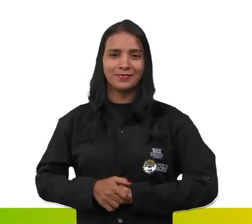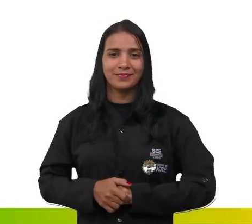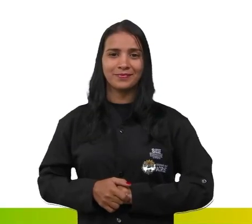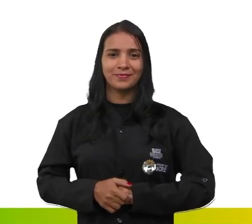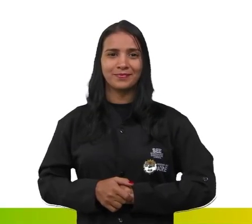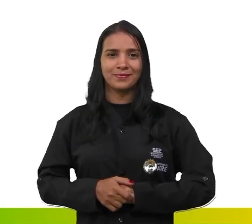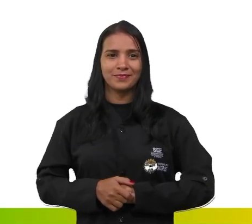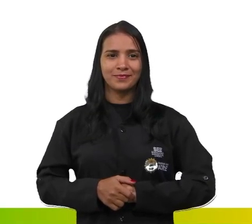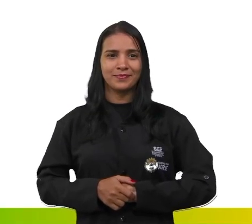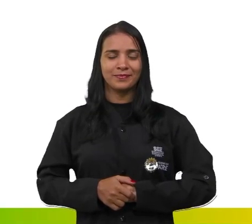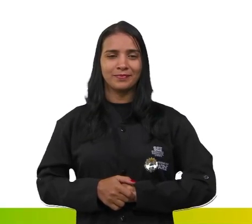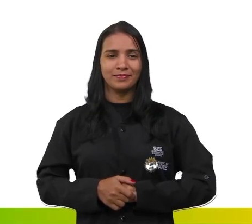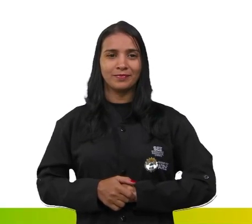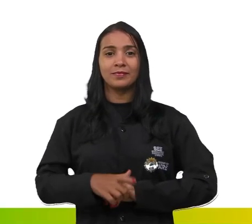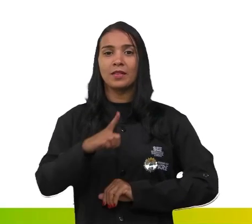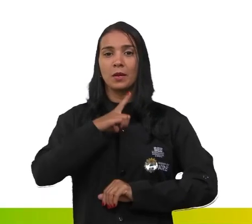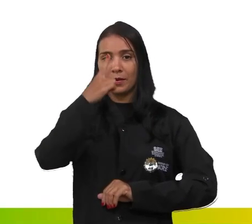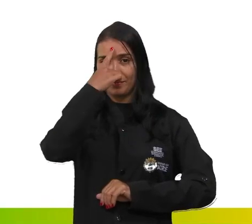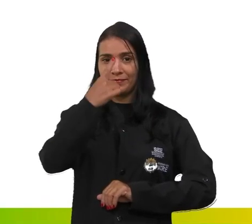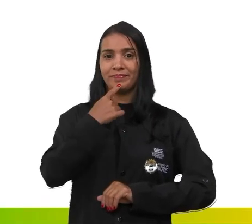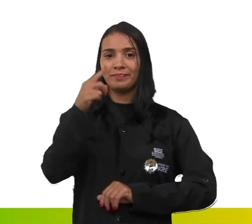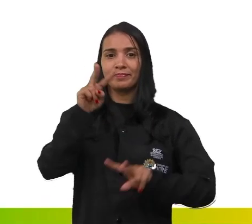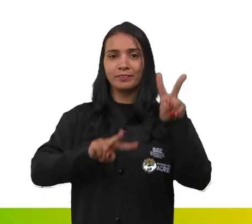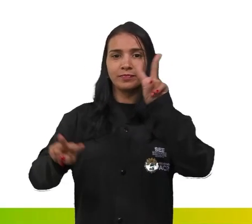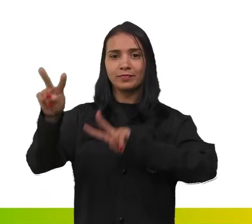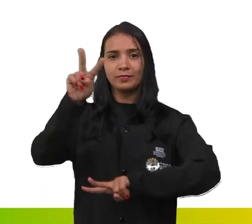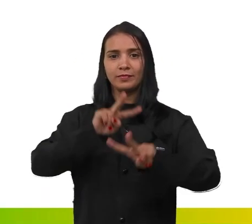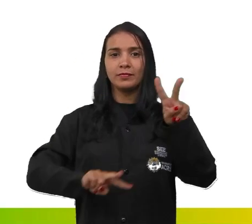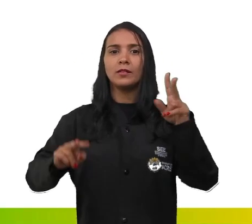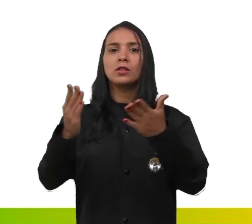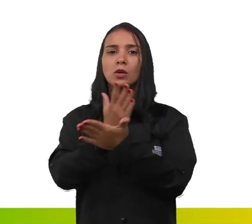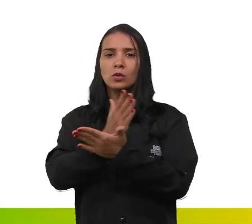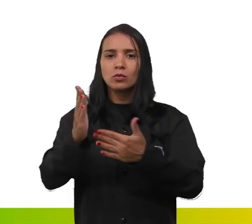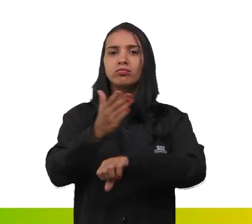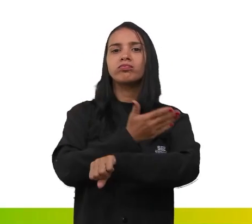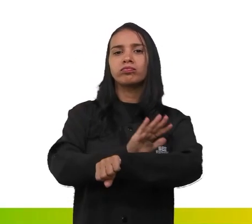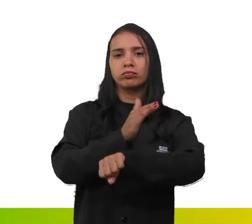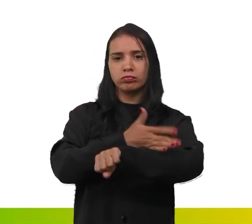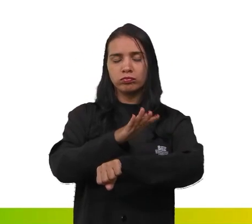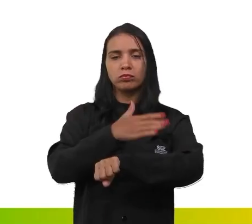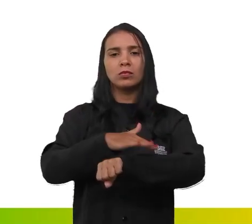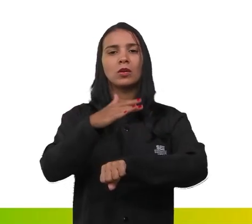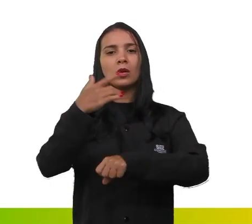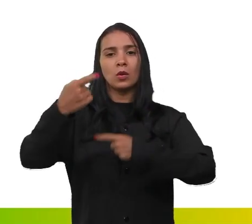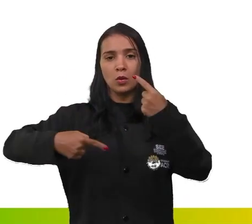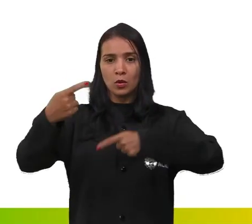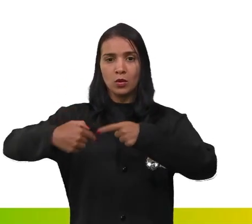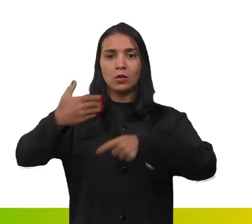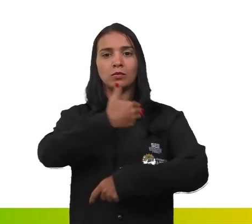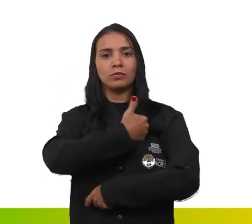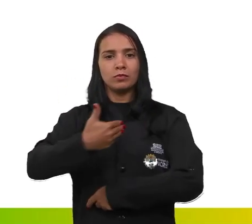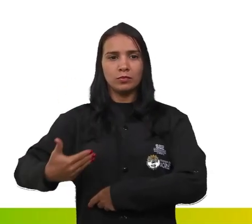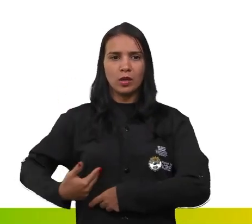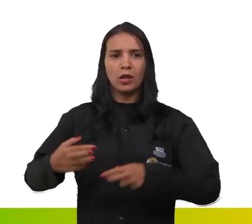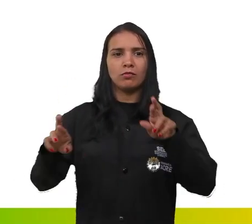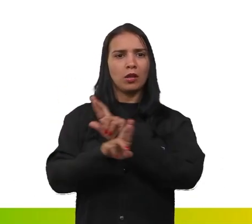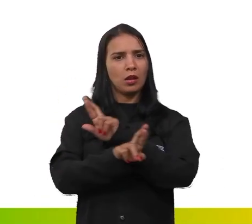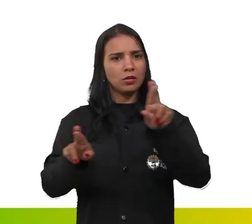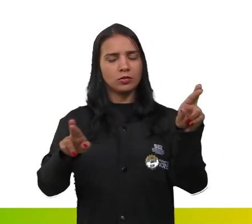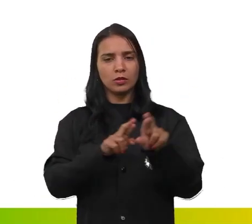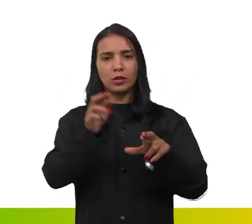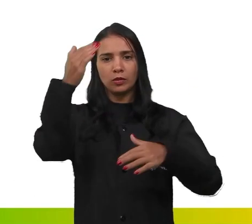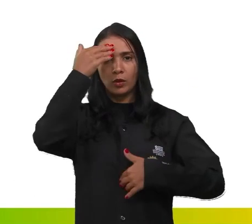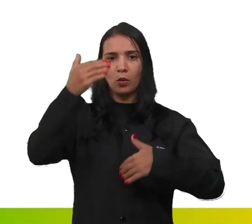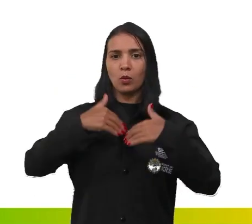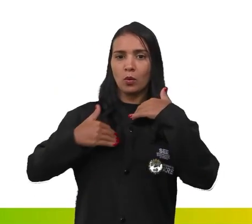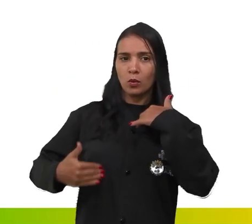Aqui temos exemplos visuais das práticas de políticas públicas relacionadas à prática corporal. Temos aqui, ó, o